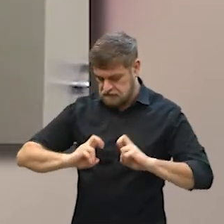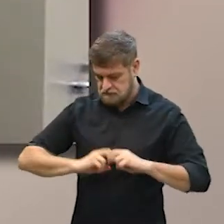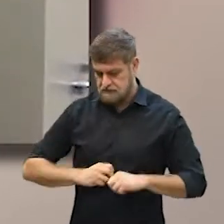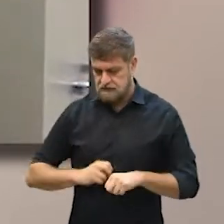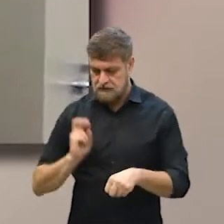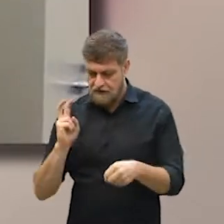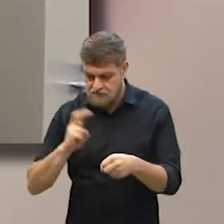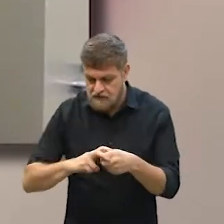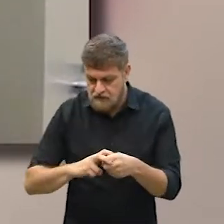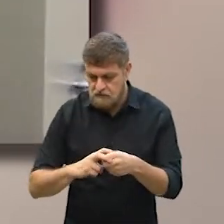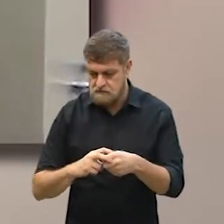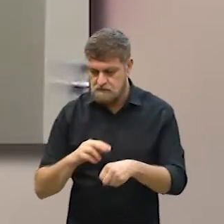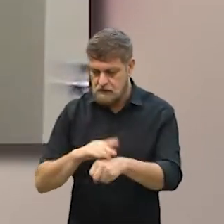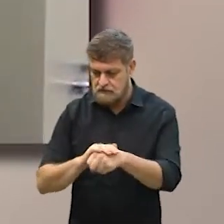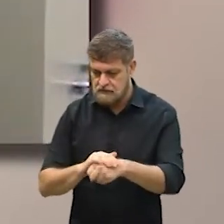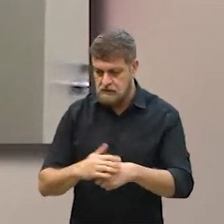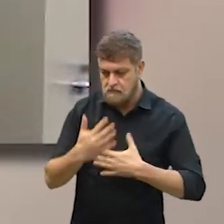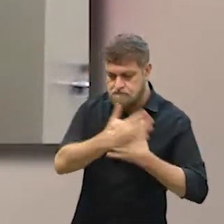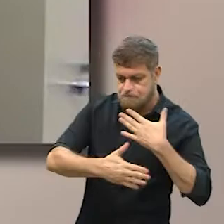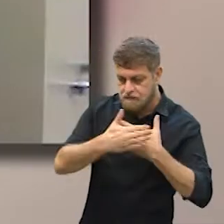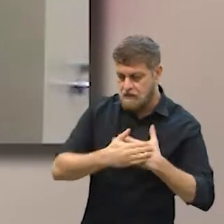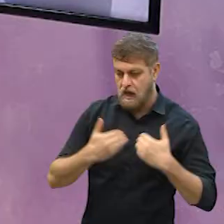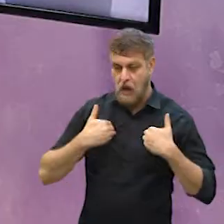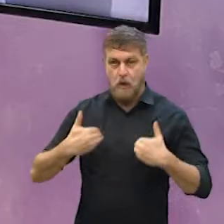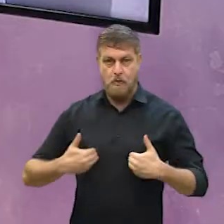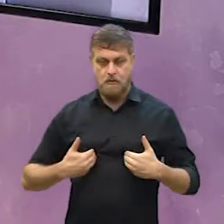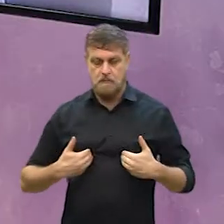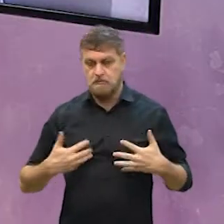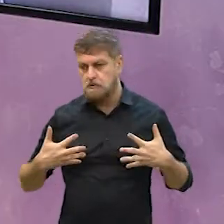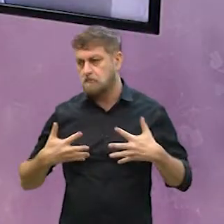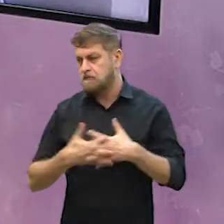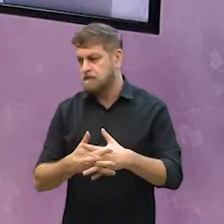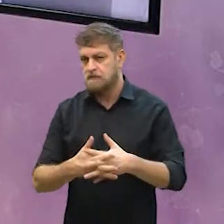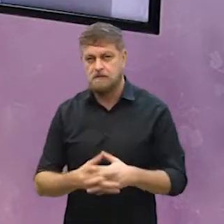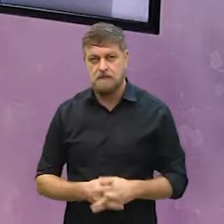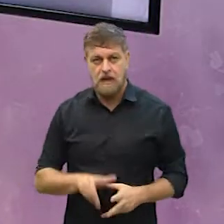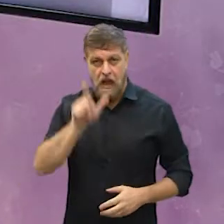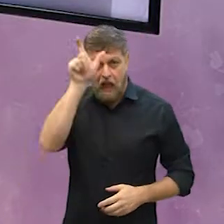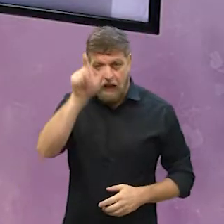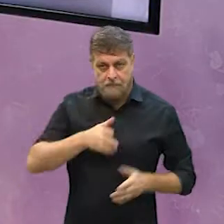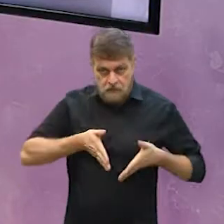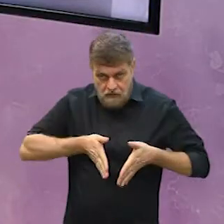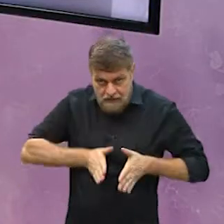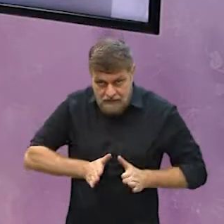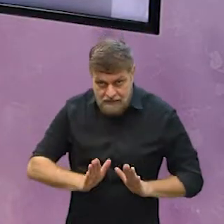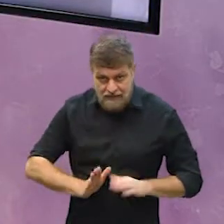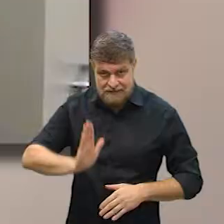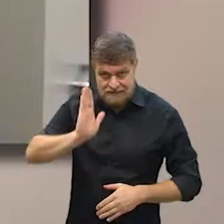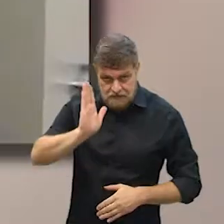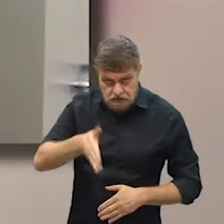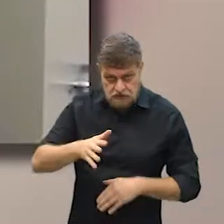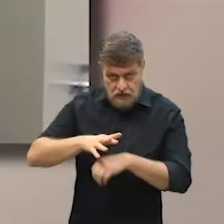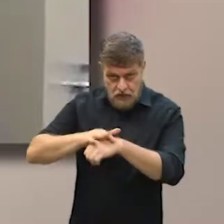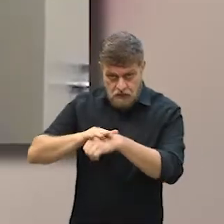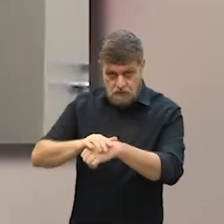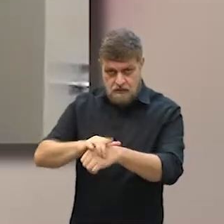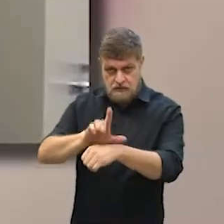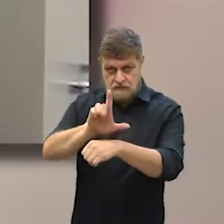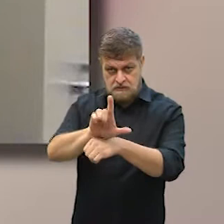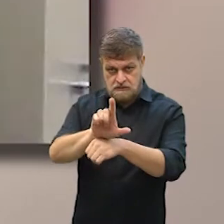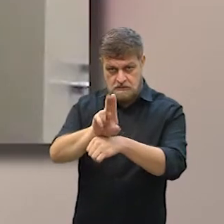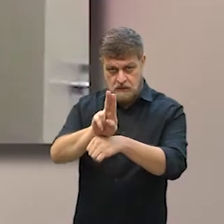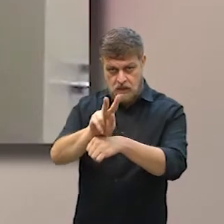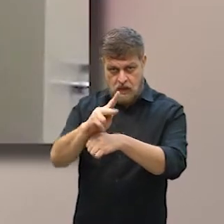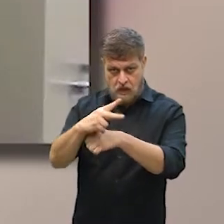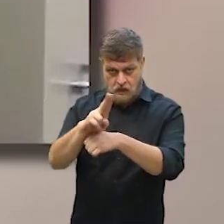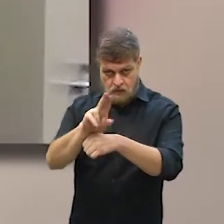de reconhecer aquilo que é próprio daquilo que é em Vazou para a pessoa então já nasce com outros na verdade